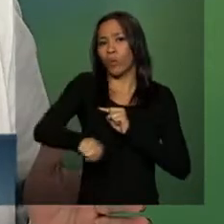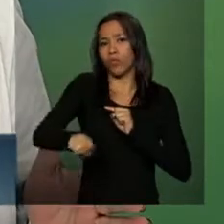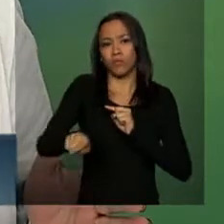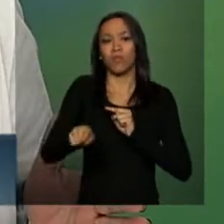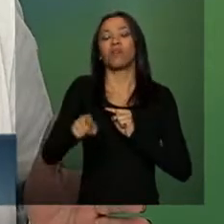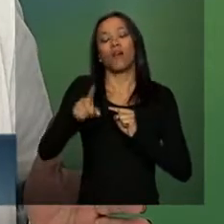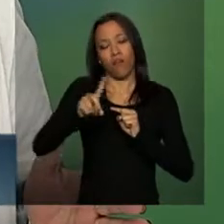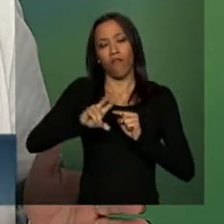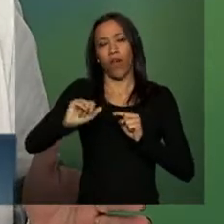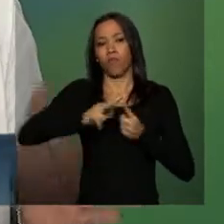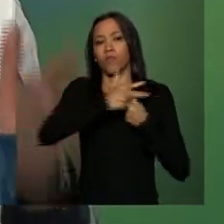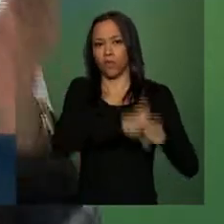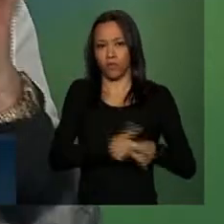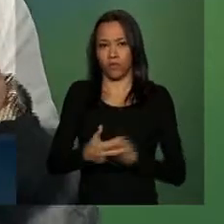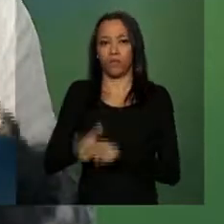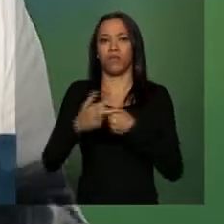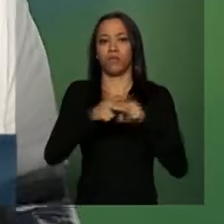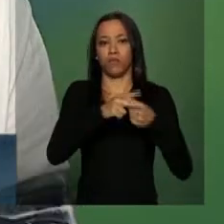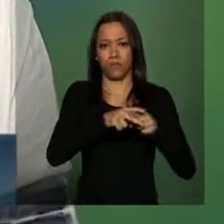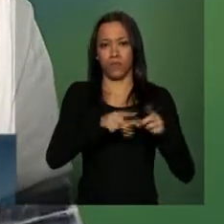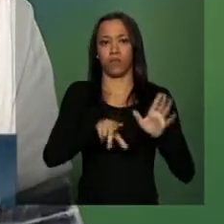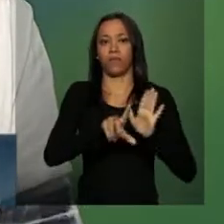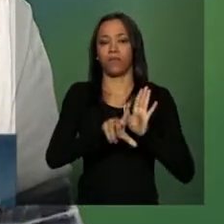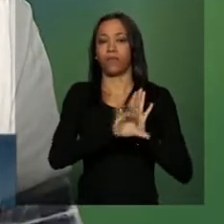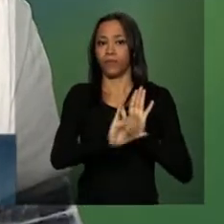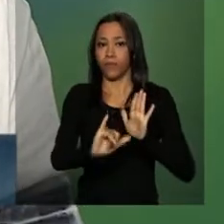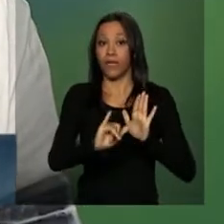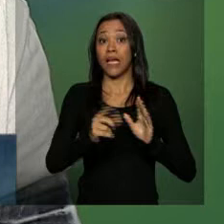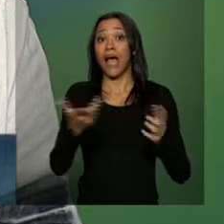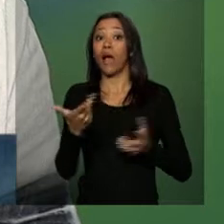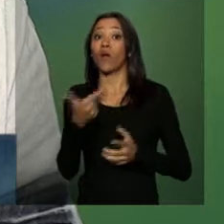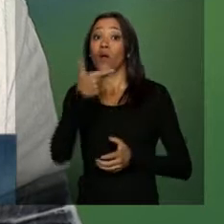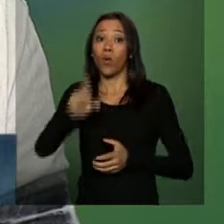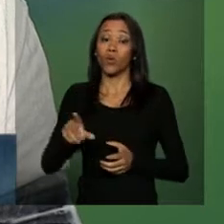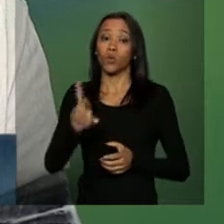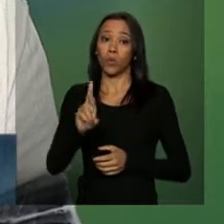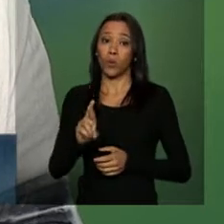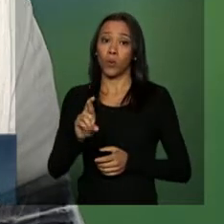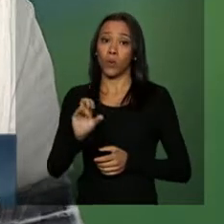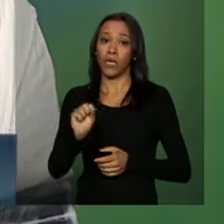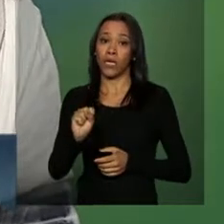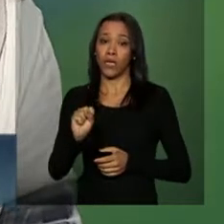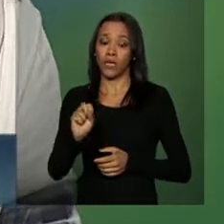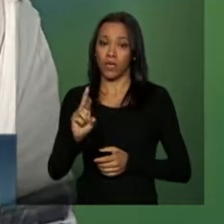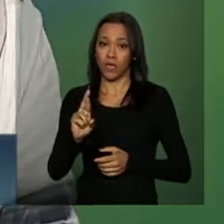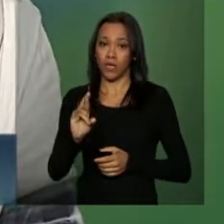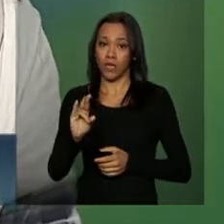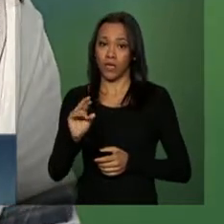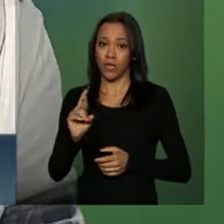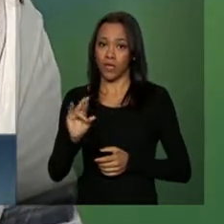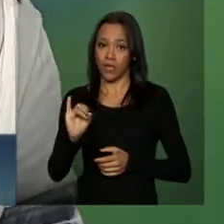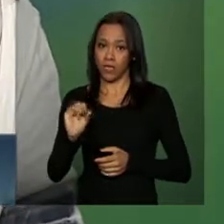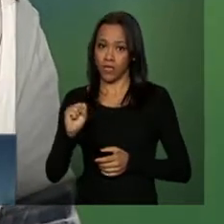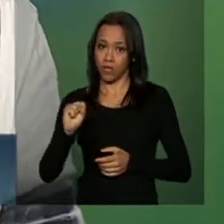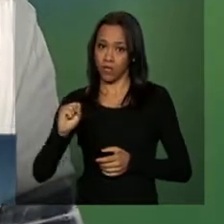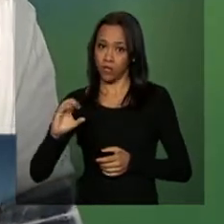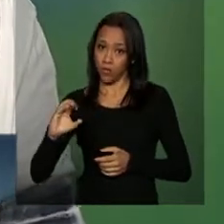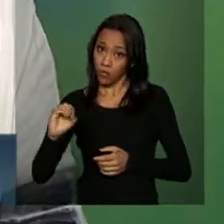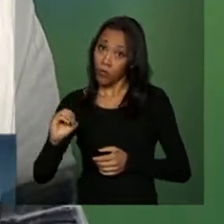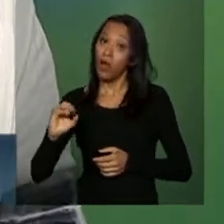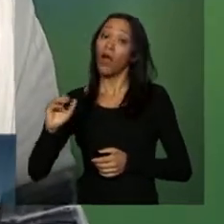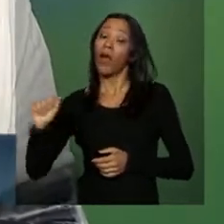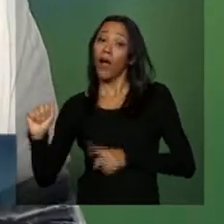nós faremos essa modificação. Se nós pegássemos o RISPOA, que já está analisado pelo MAPA, e mandássemos para diante para os outros